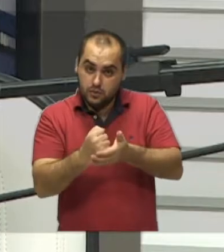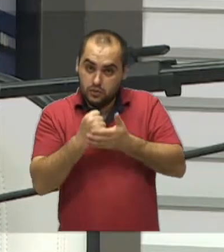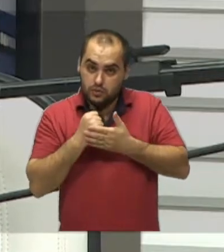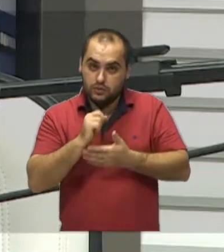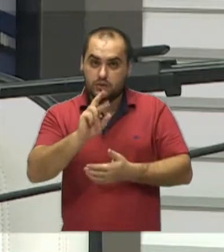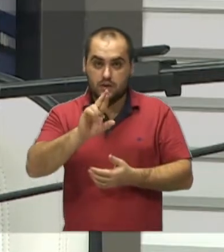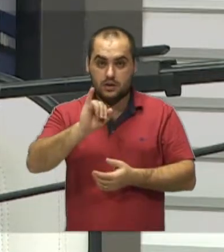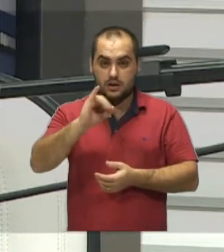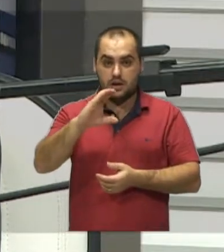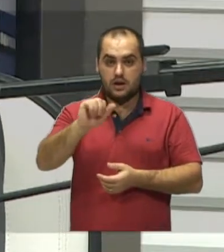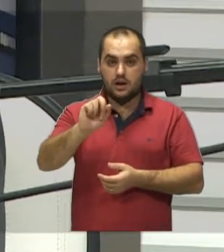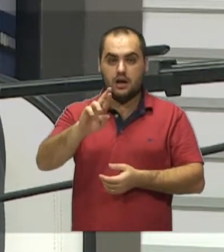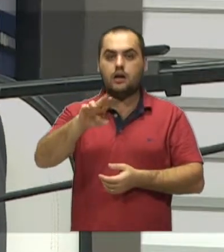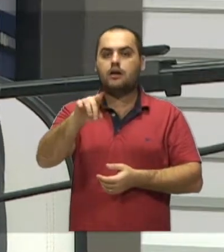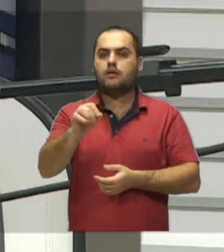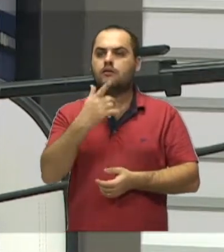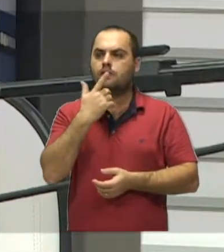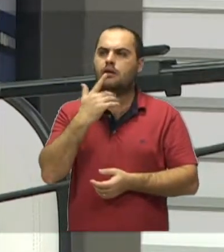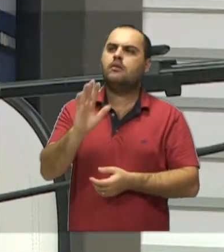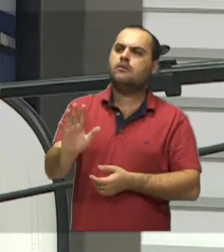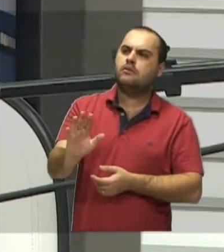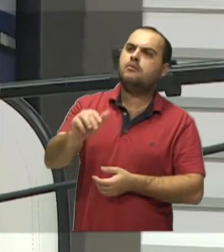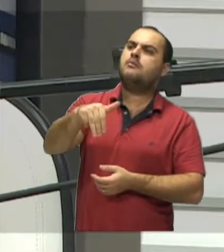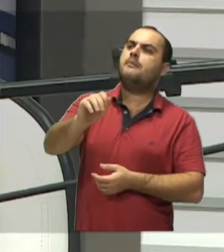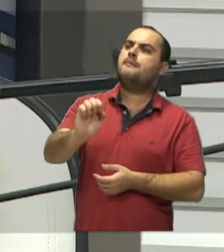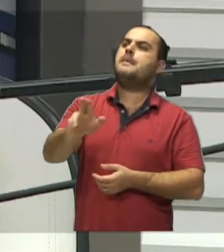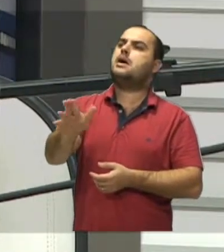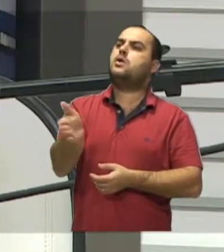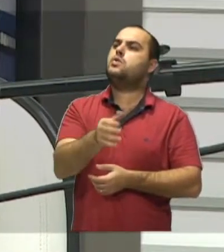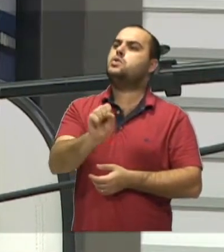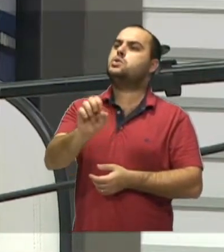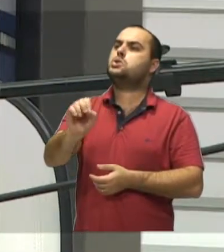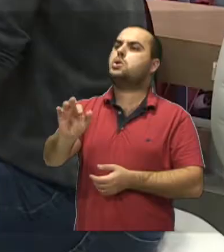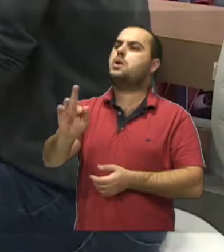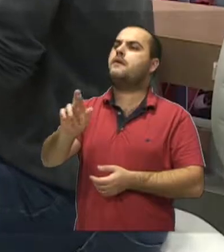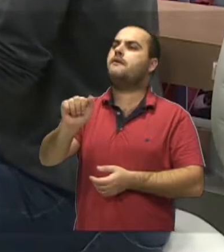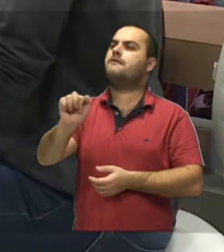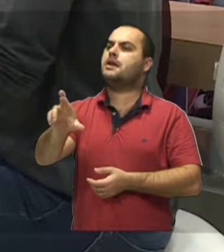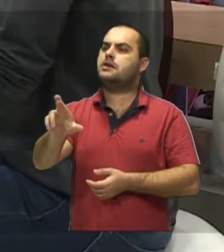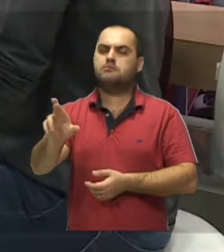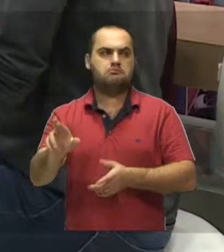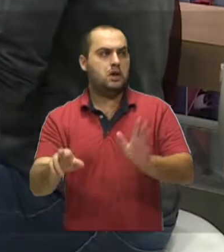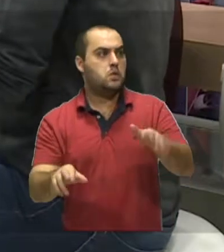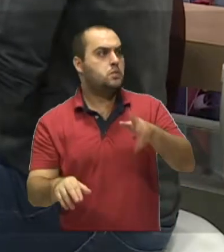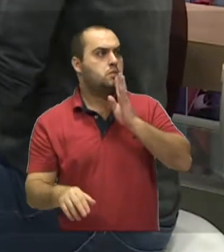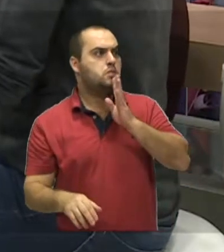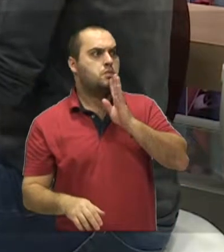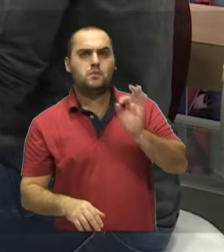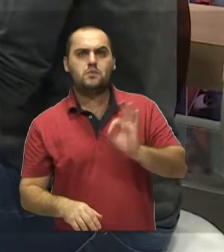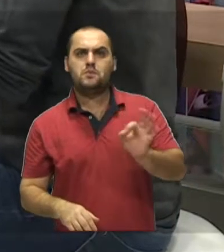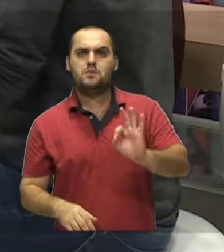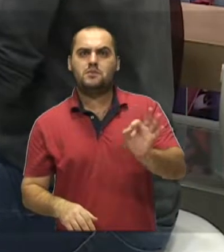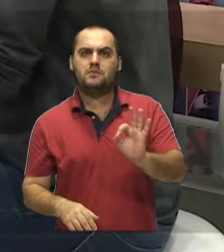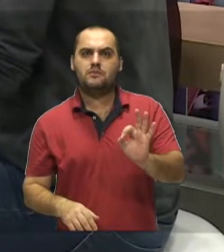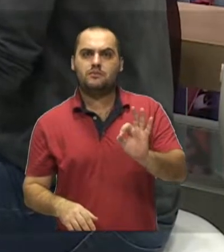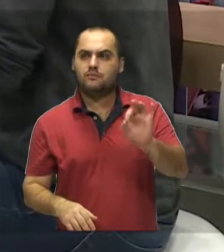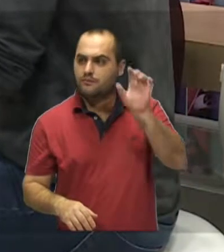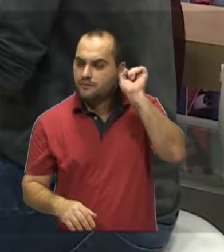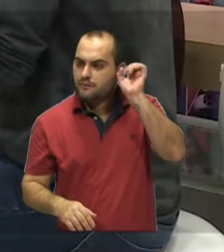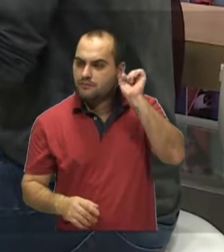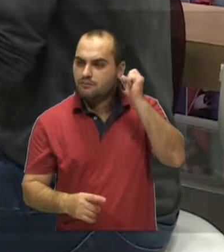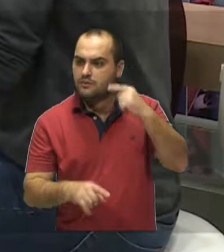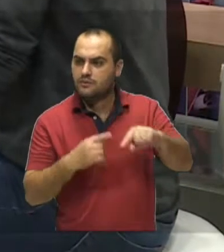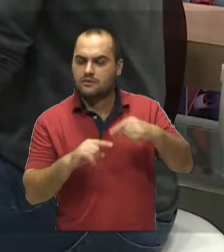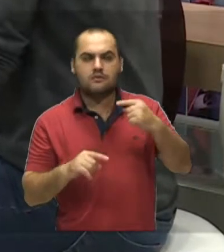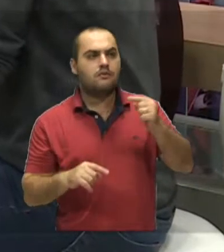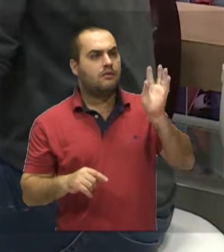falou: Gi, por que tu não grava Meu Sofrer, do Noel Rosa? Era uma música que eu nem conhecia, eu conhecia as mais, né? E aí eu fui ouvir, eu falei, pô, muito legal,